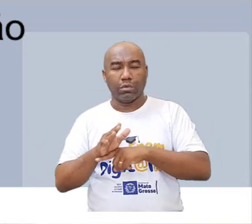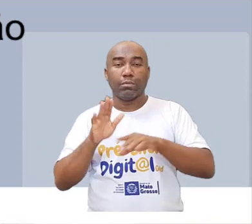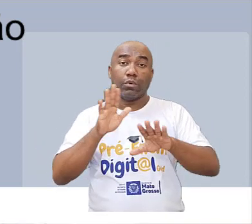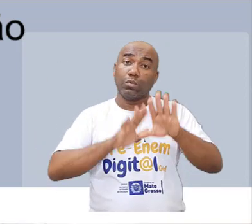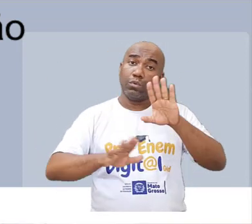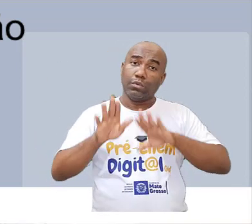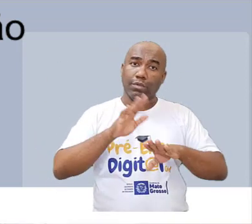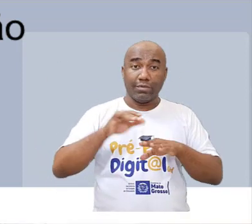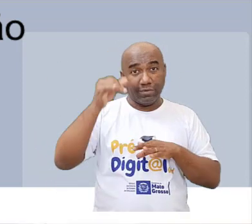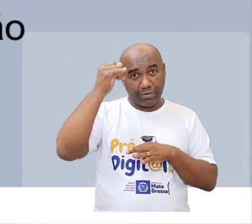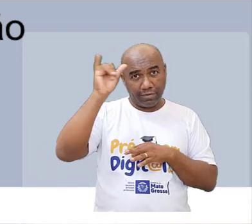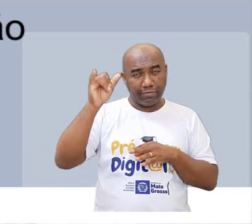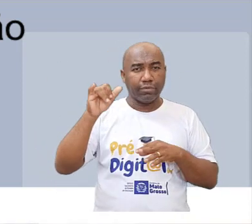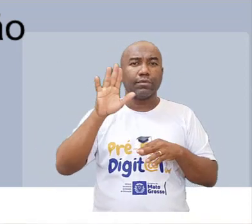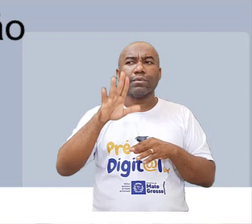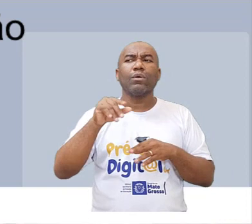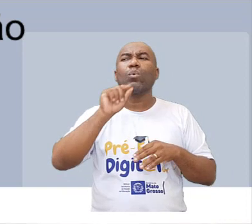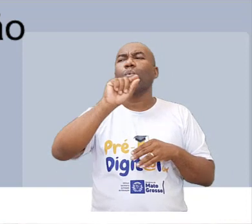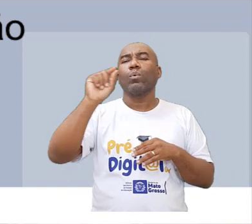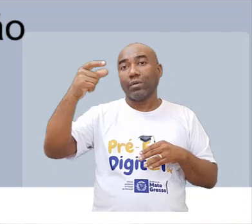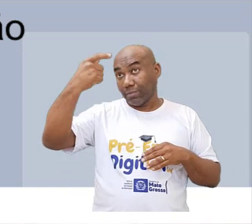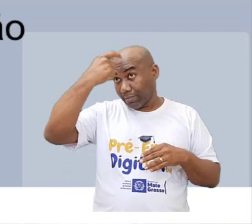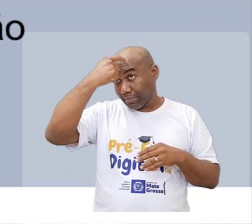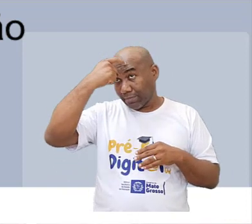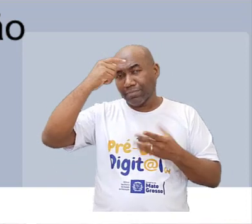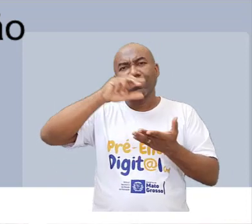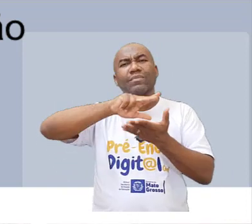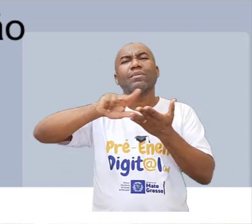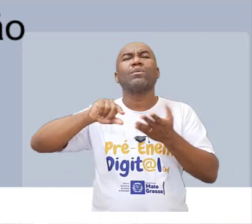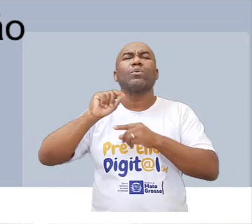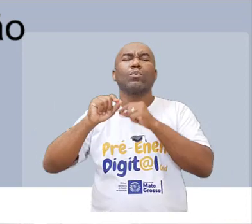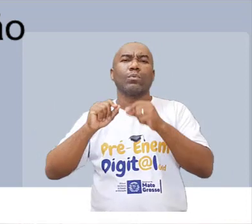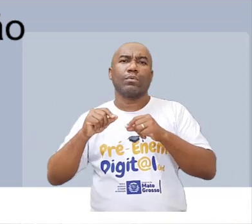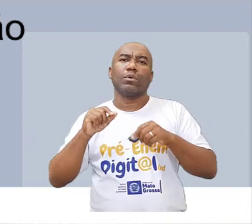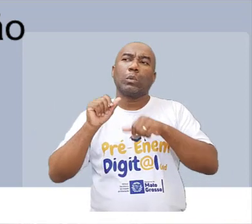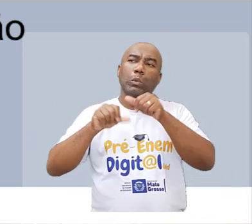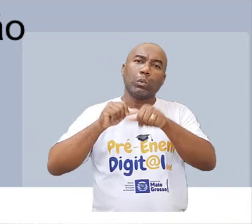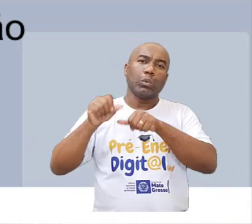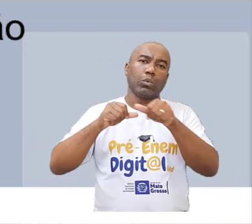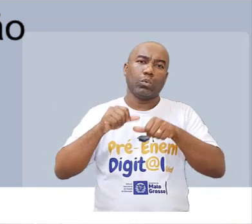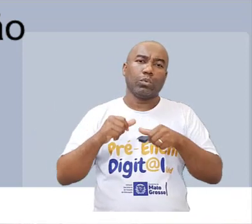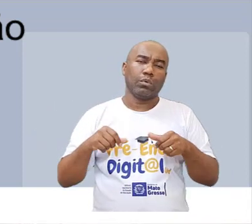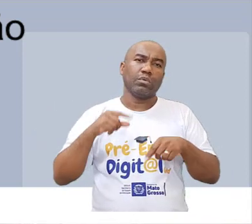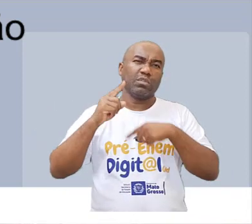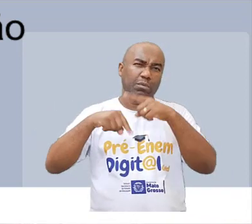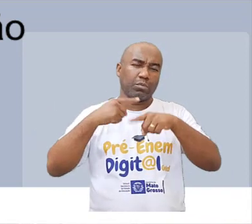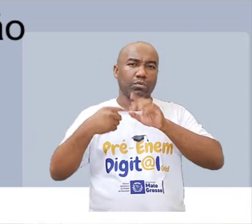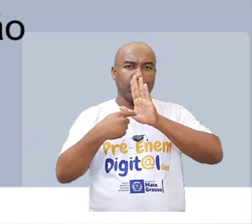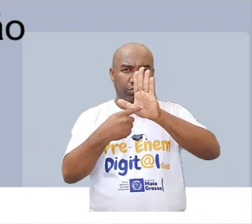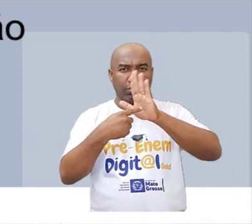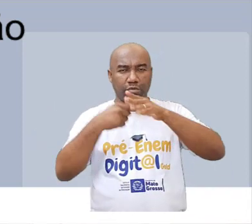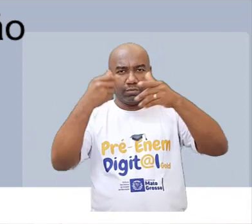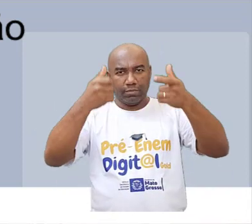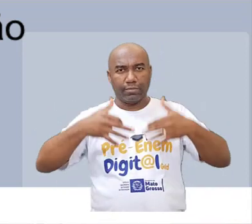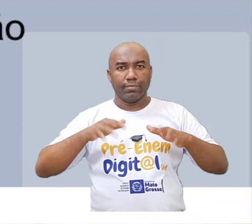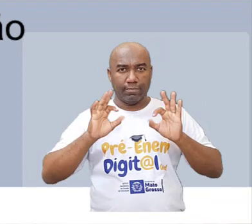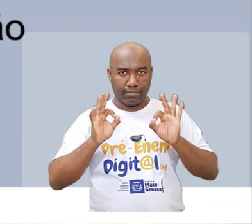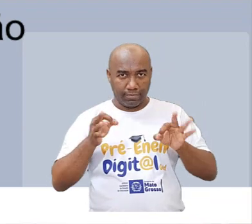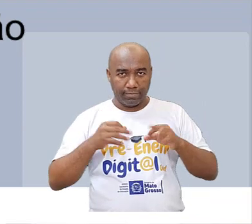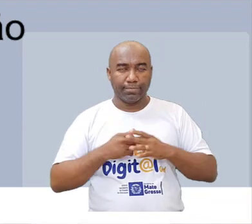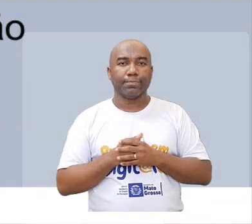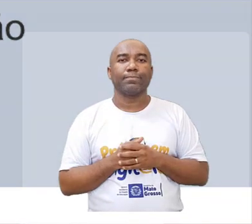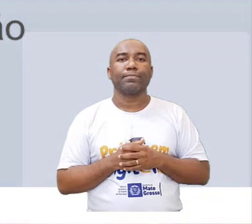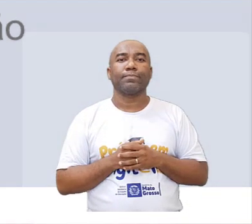redação. Se você colocar, você perde nota. Conscientização só pode ser efeito. Lá no efeito, depois eu te mostro um